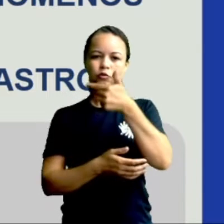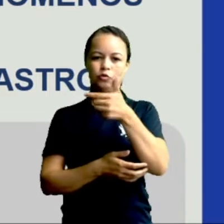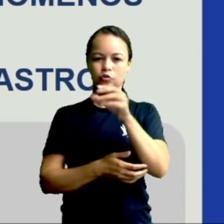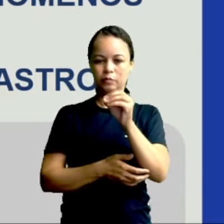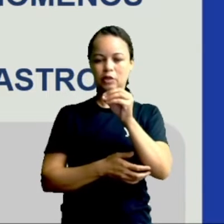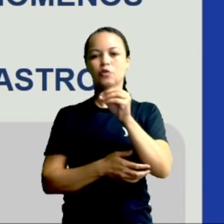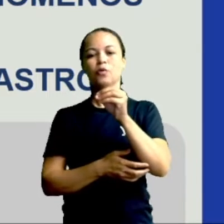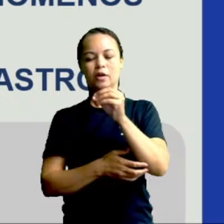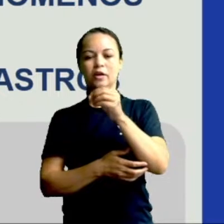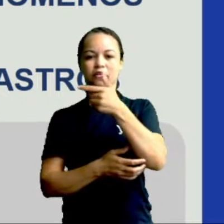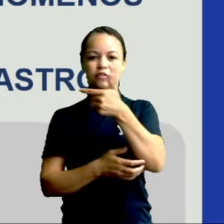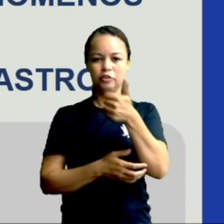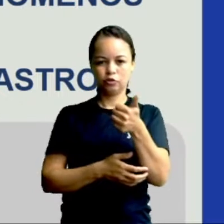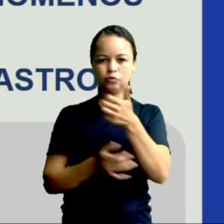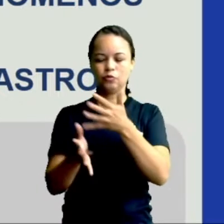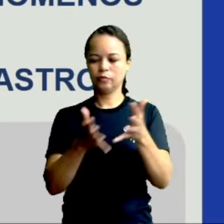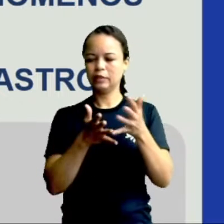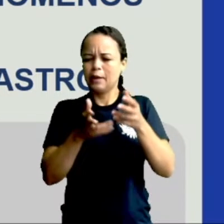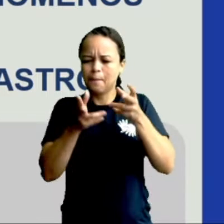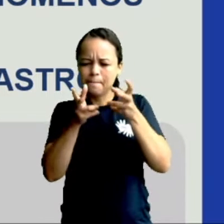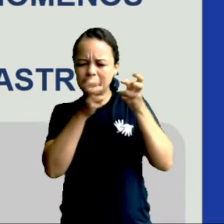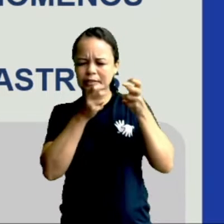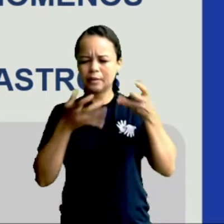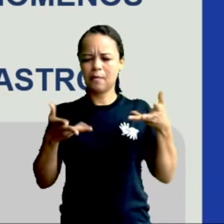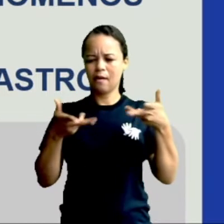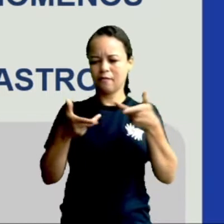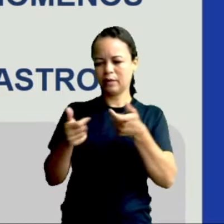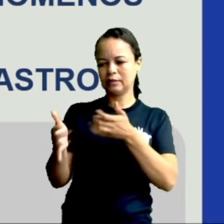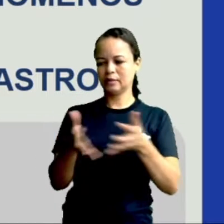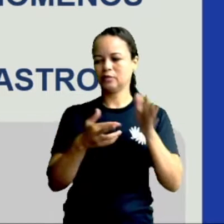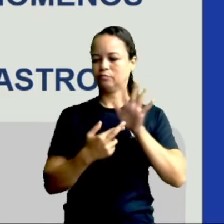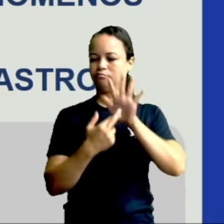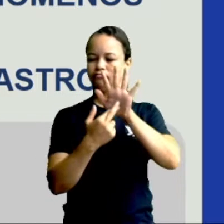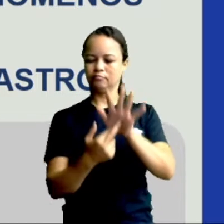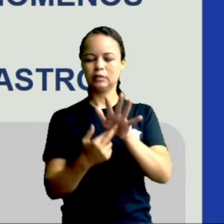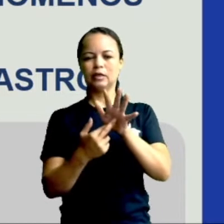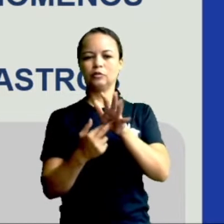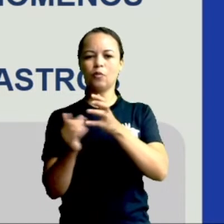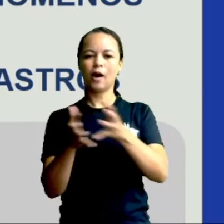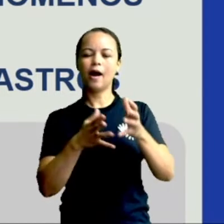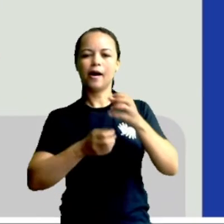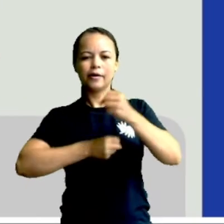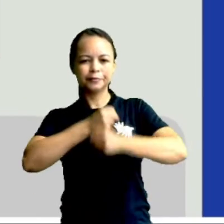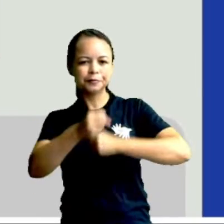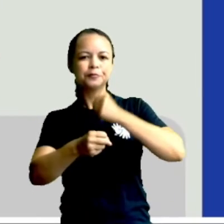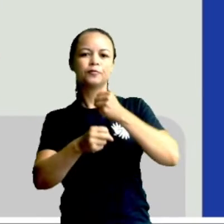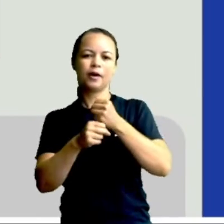lunares e perceber os eventos cíclicos anuais dos astros.